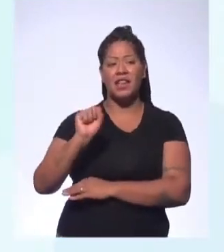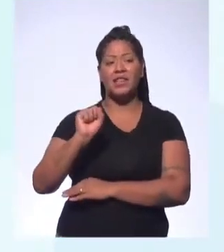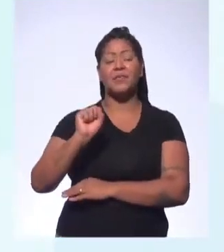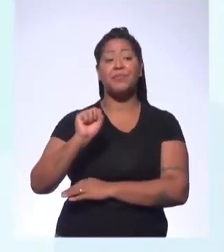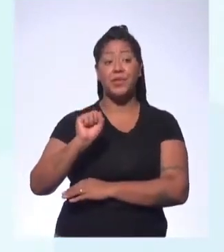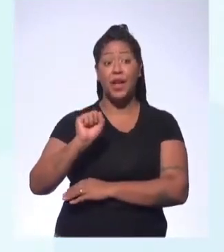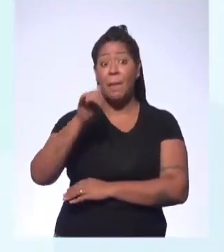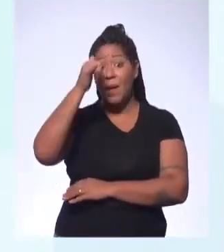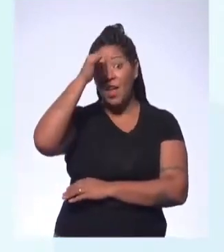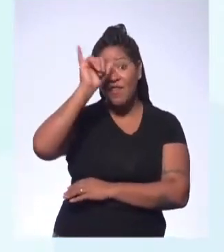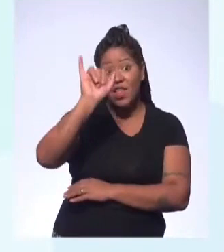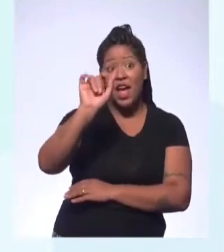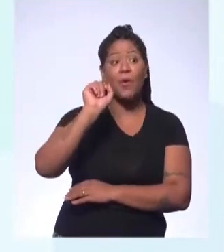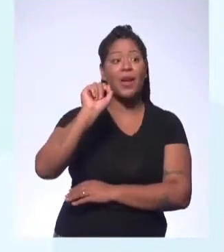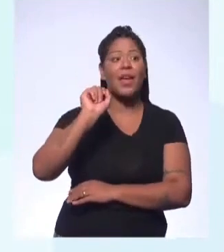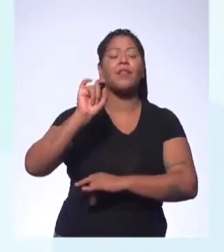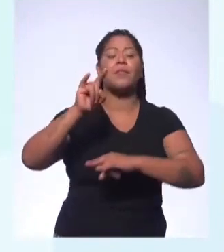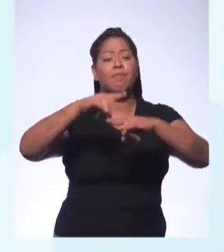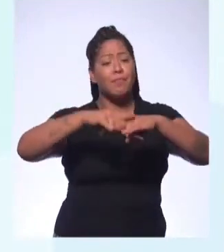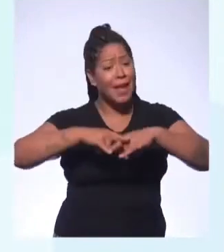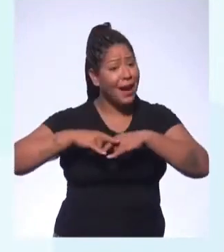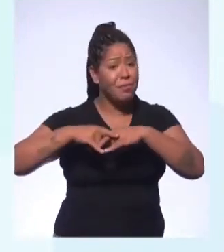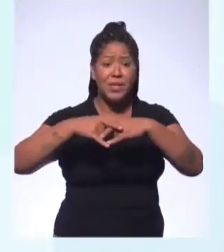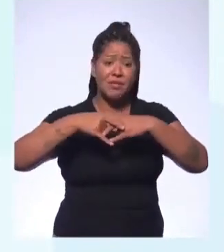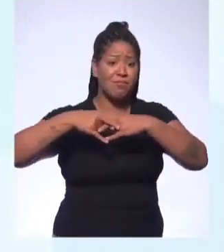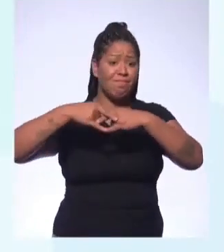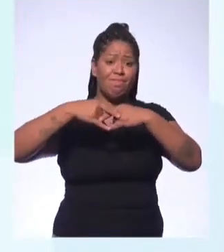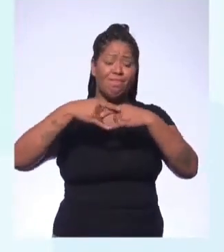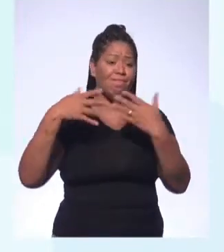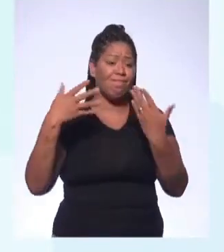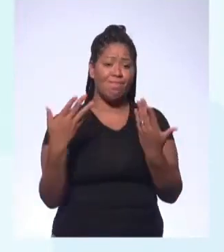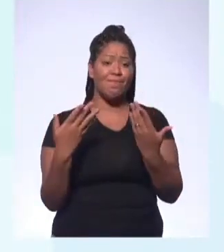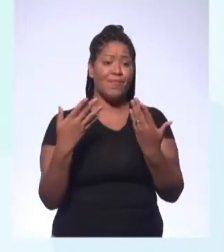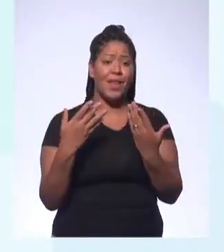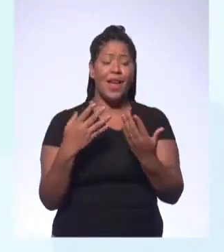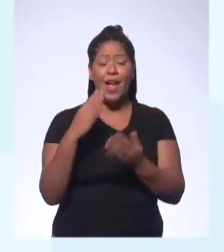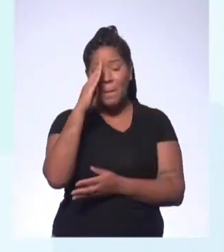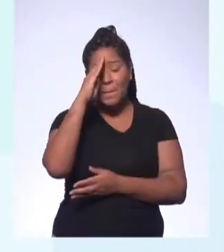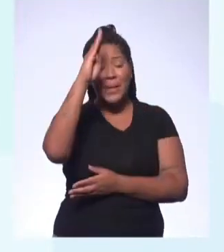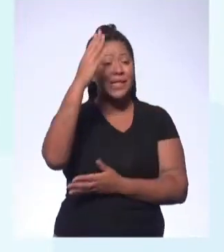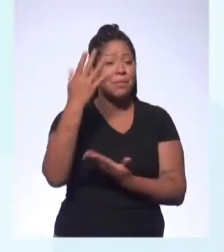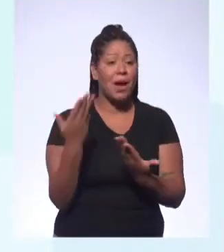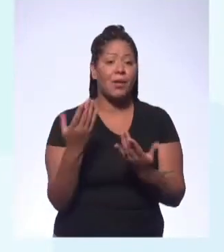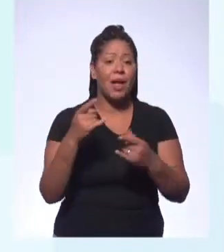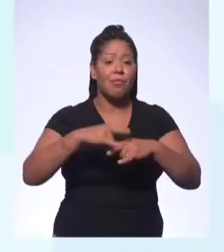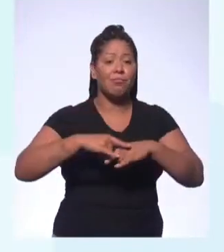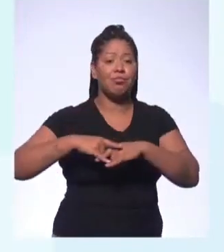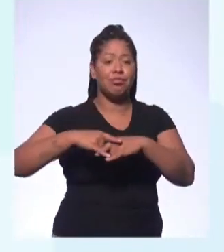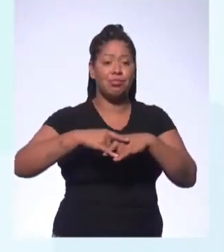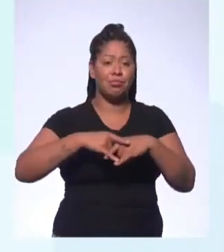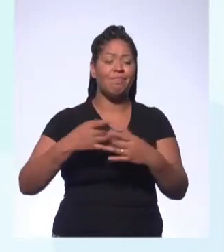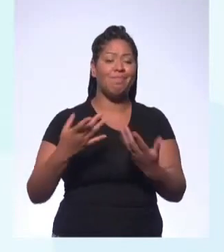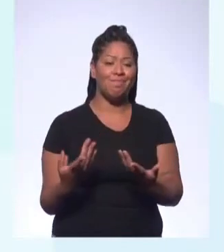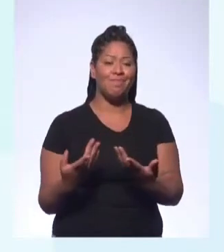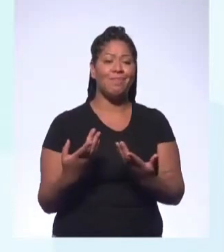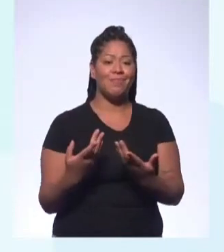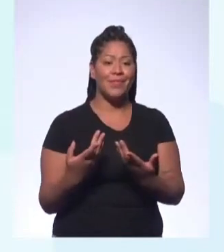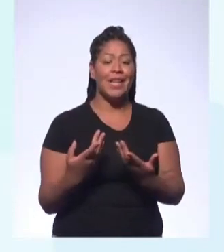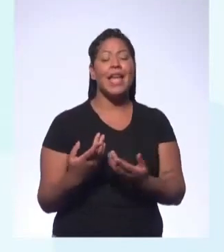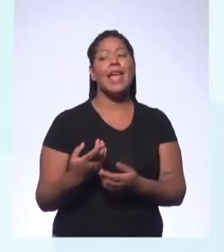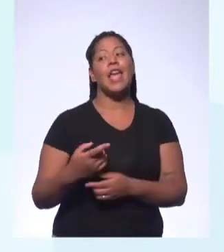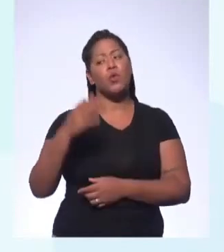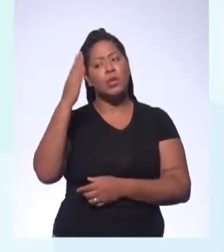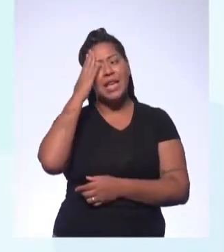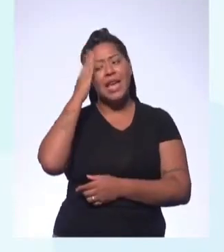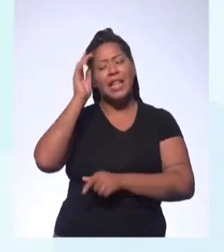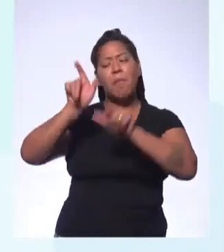de prevenção é o uso de preservativo. Essa é a melhor forma de prevenção. Tá, gente? Eu sei que tem gente que defende outras